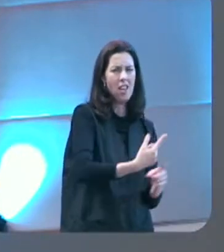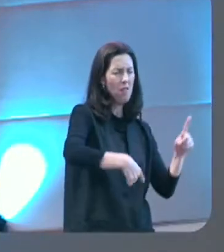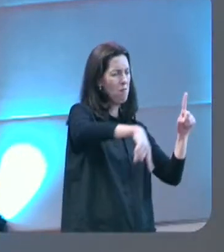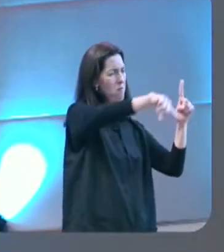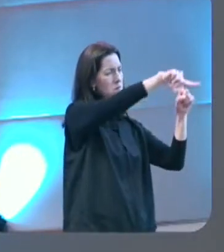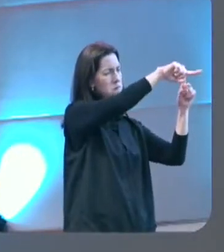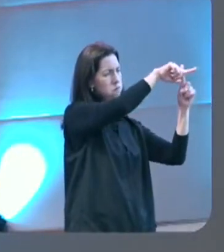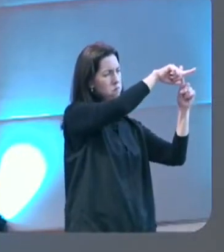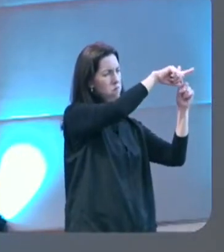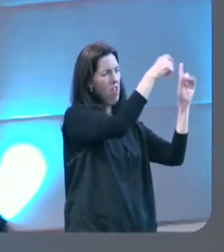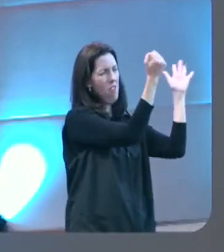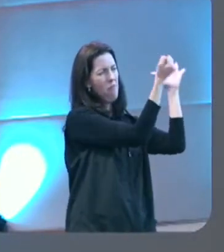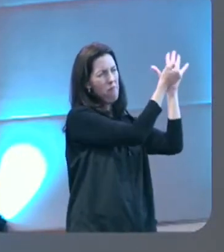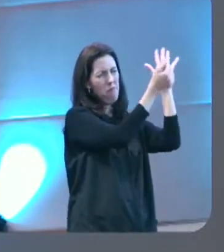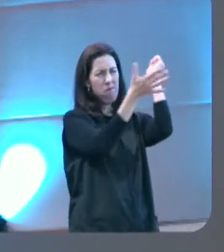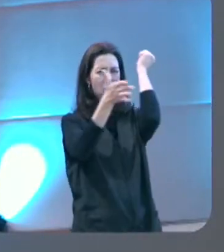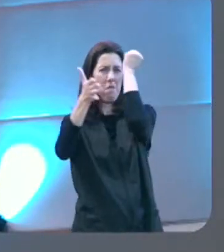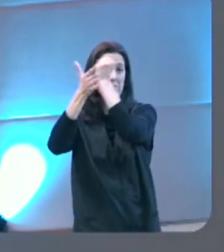mim, Rui Sabino.